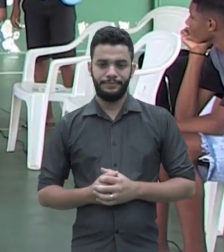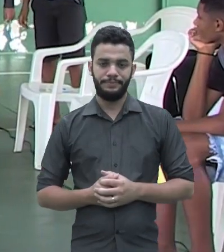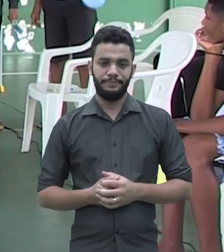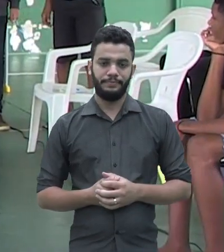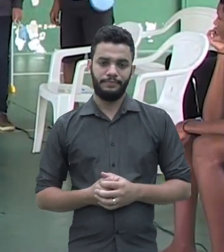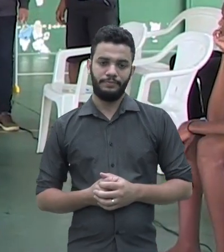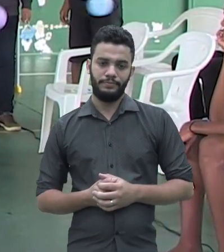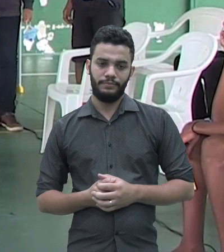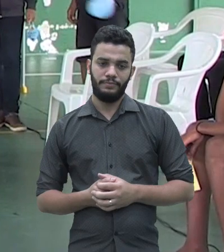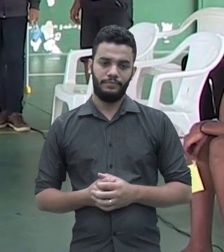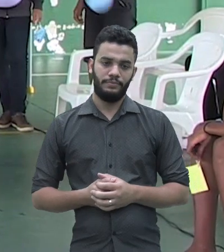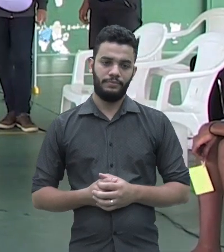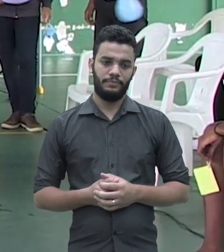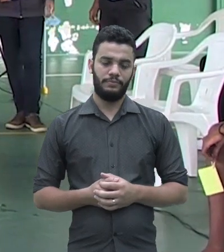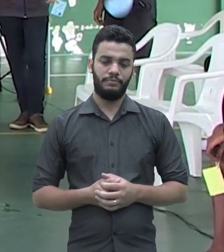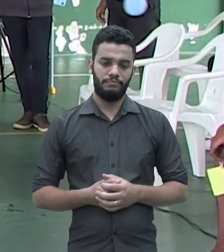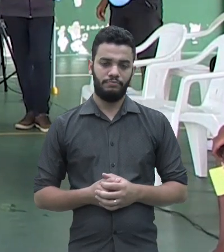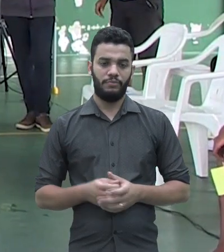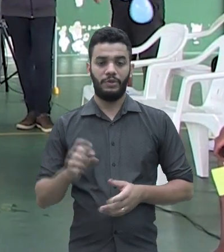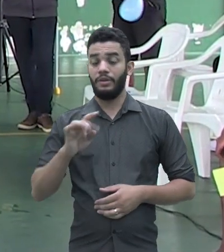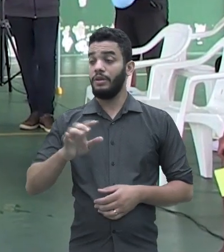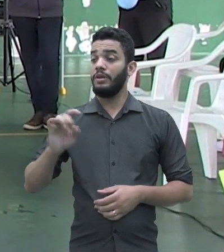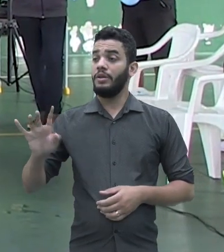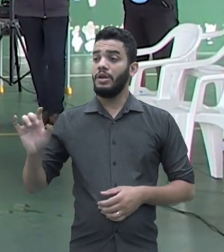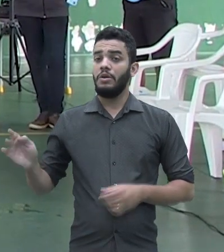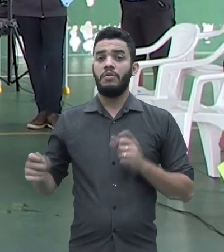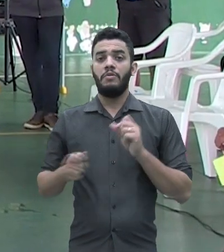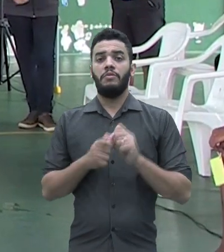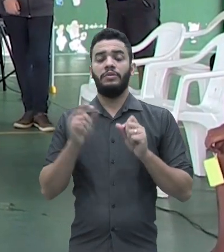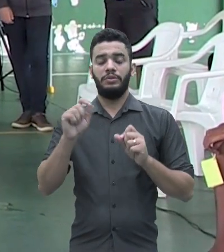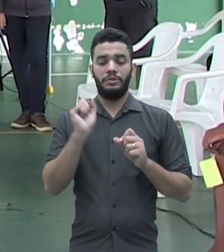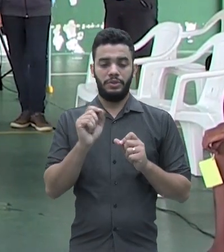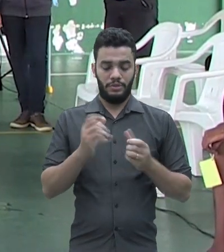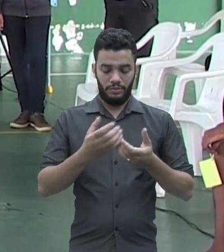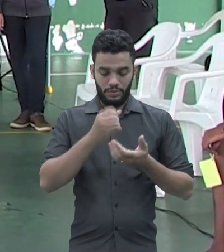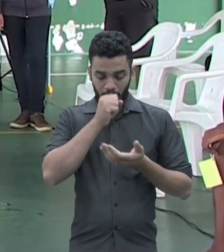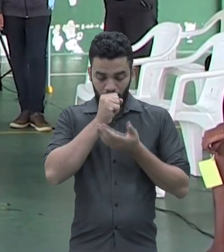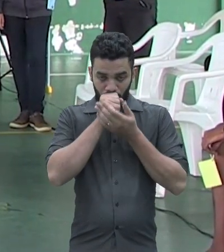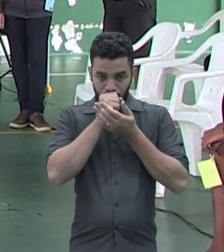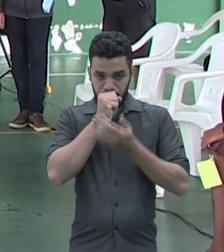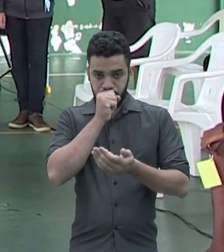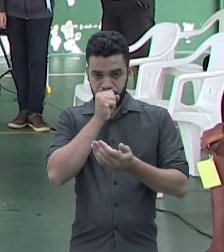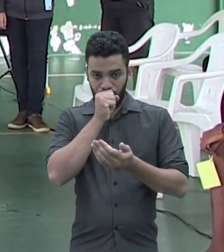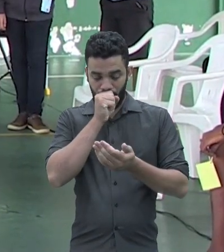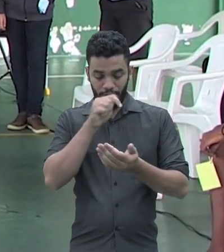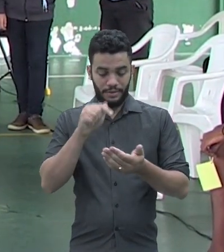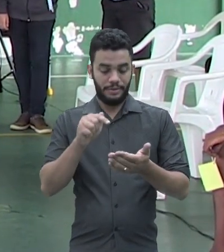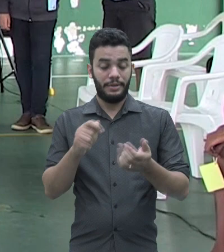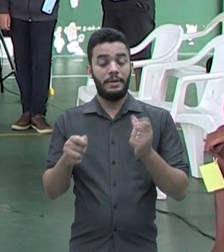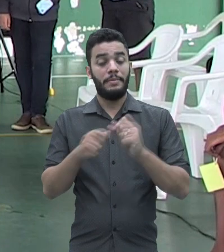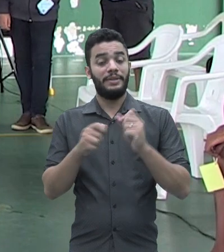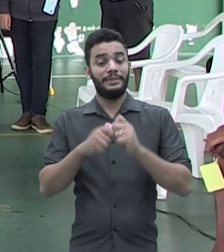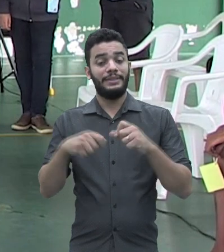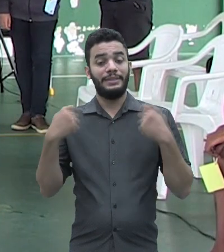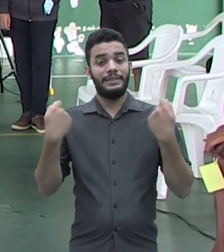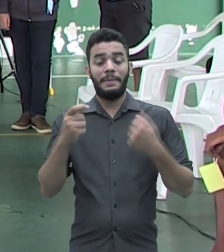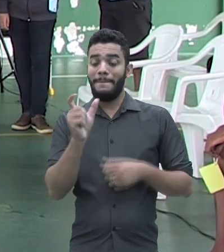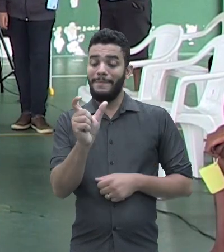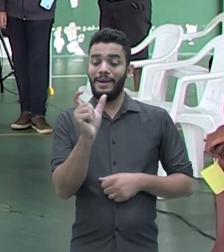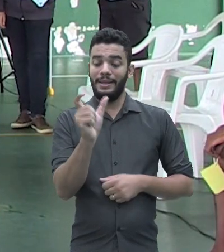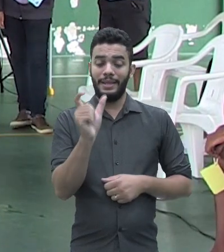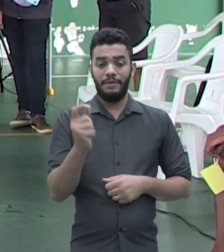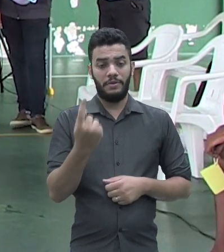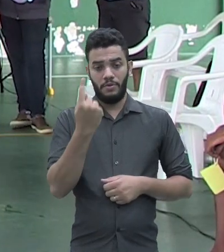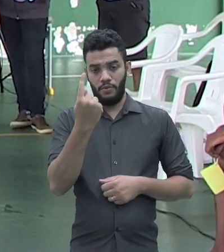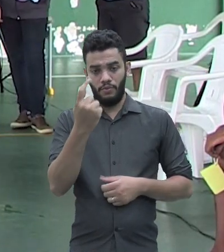pedir que cada um de vocês coloque uma palavra de gratidão. Só uma palavra, família, amigos,